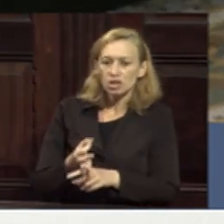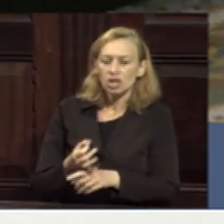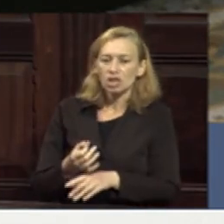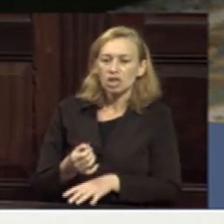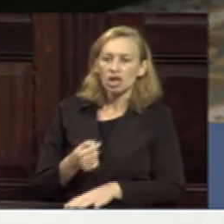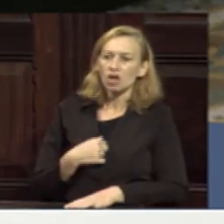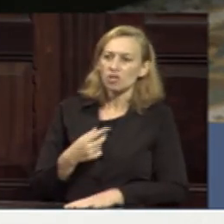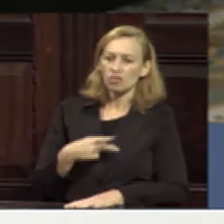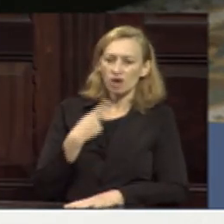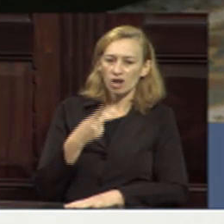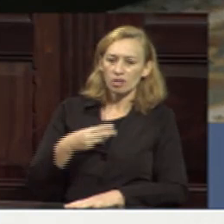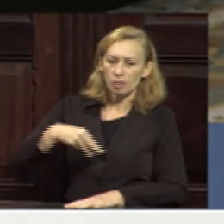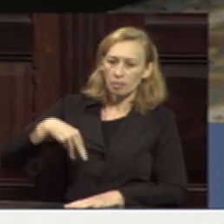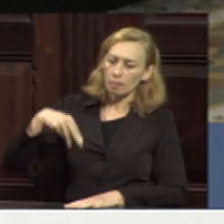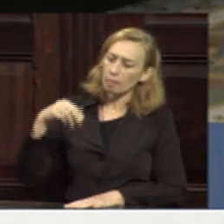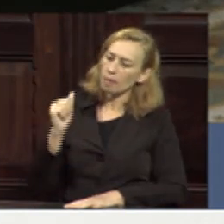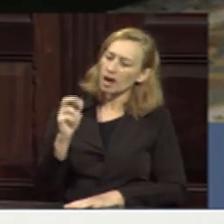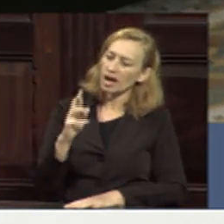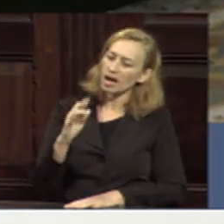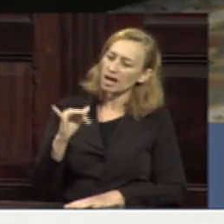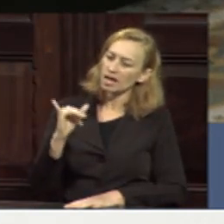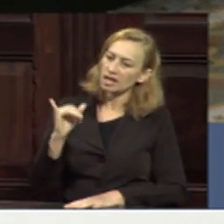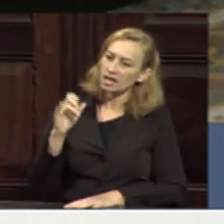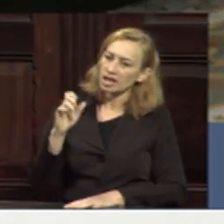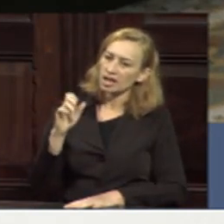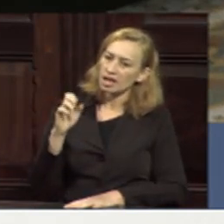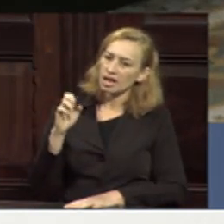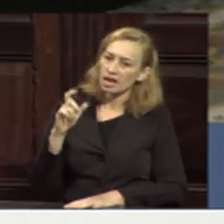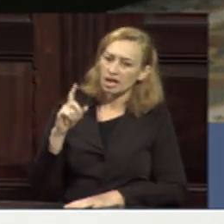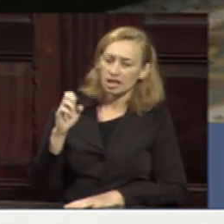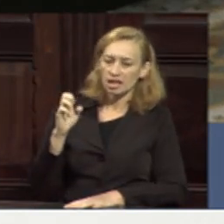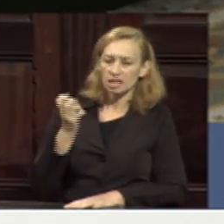Marielle sempre estará presente.